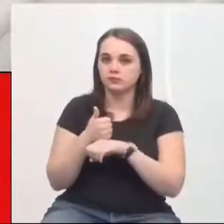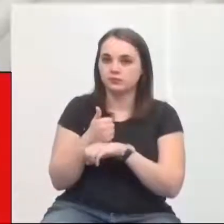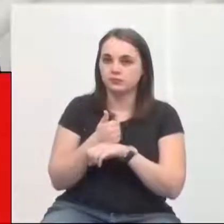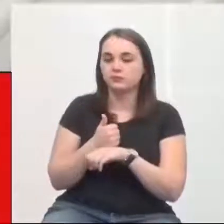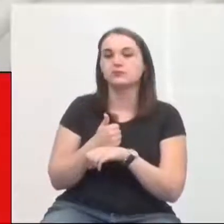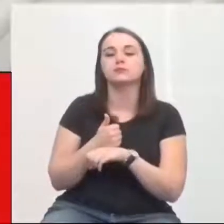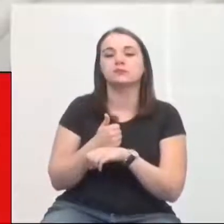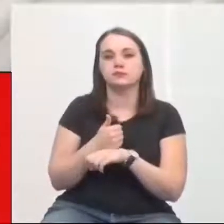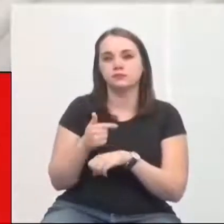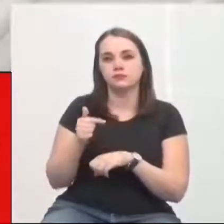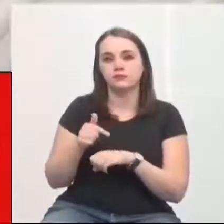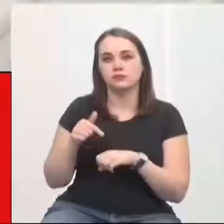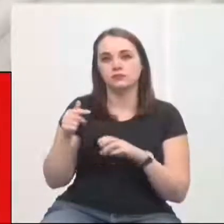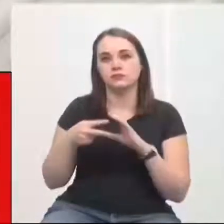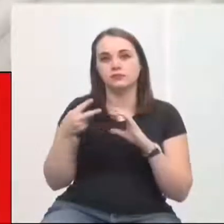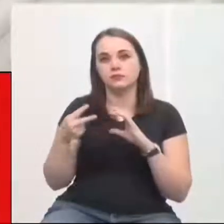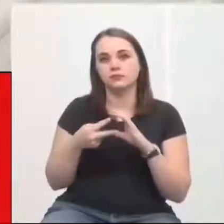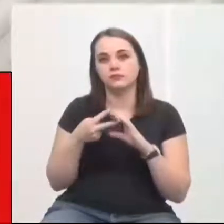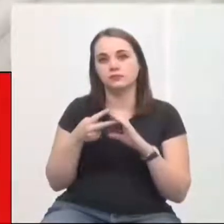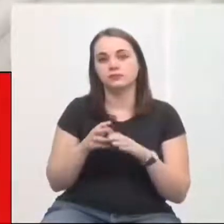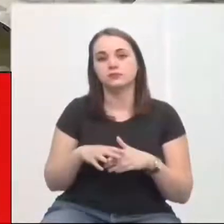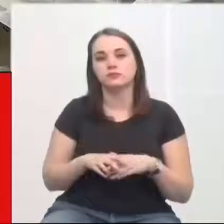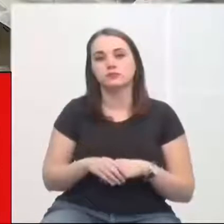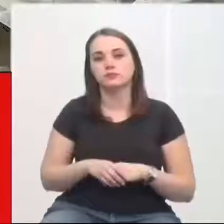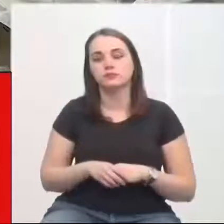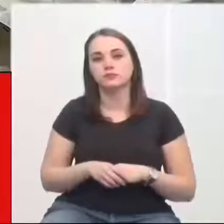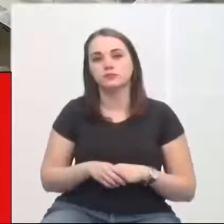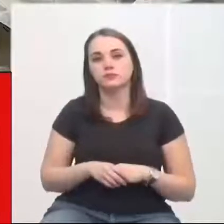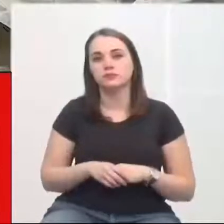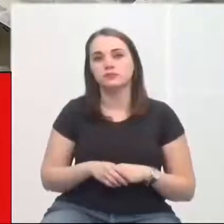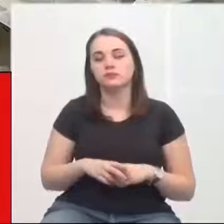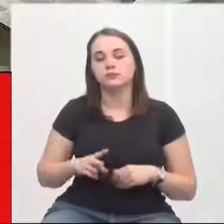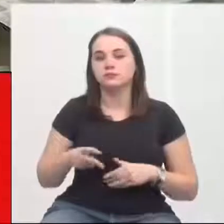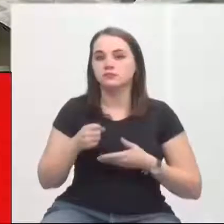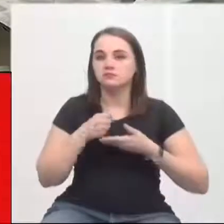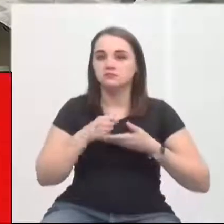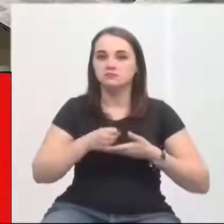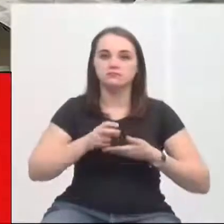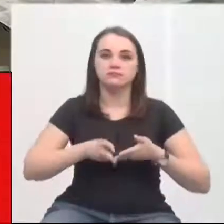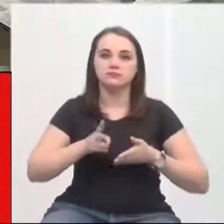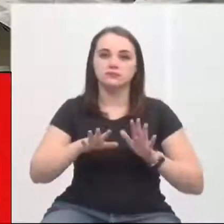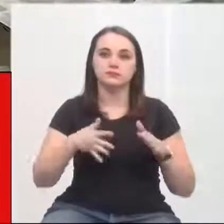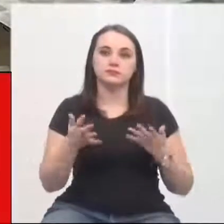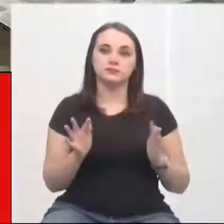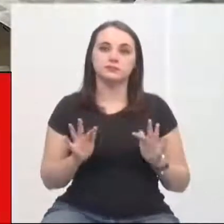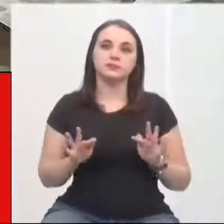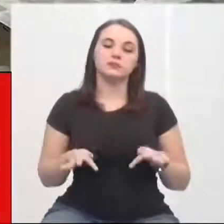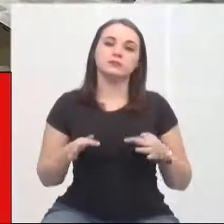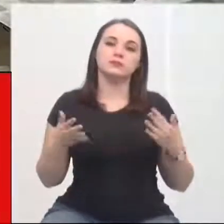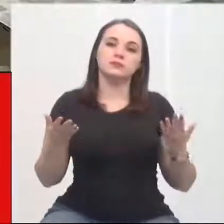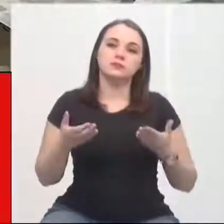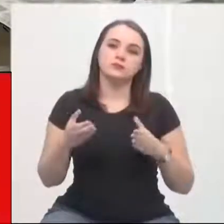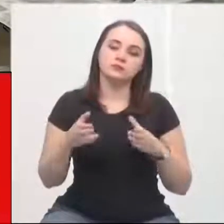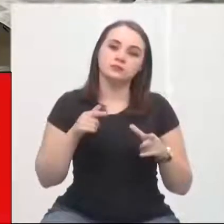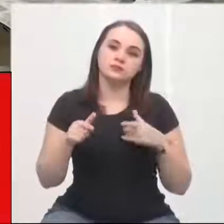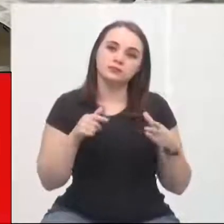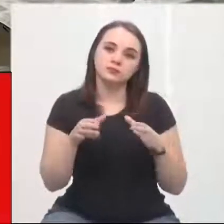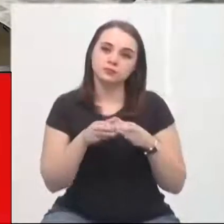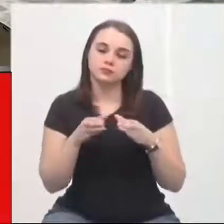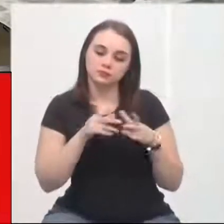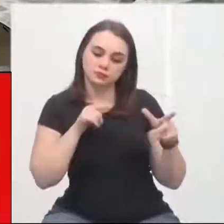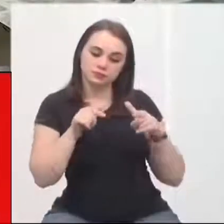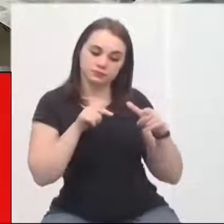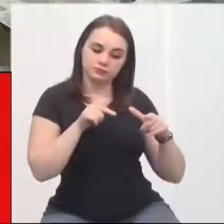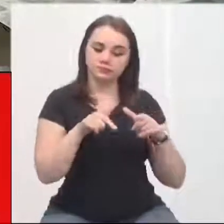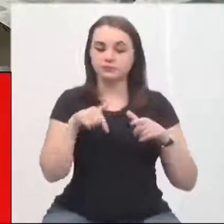da Câmara aqui, vereador Arleu, presidente, né? Sempre dando o apoio. Enfim, né, a Comissão de Obras da